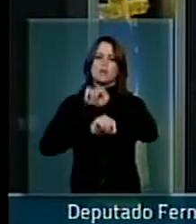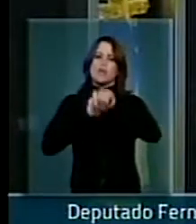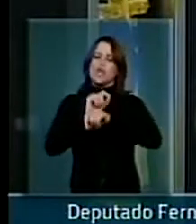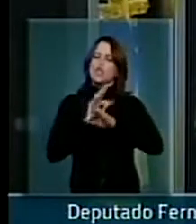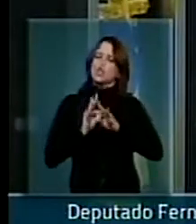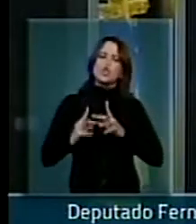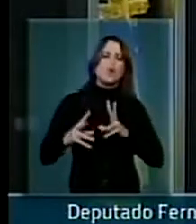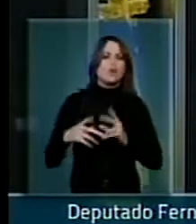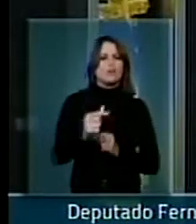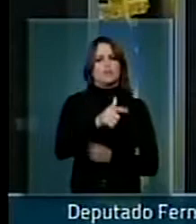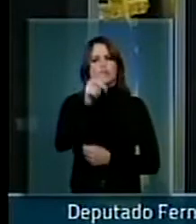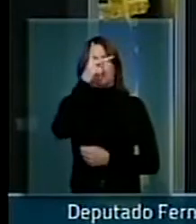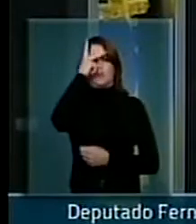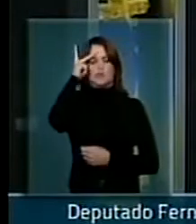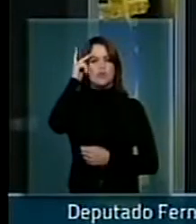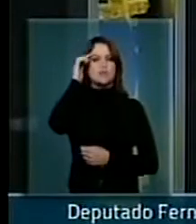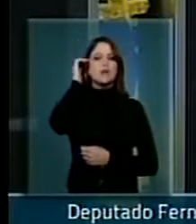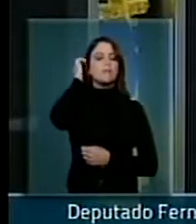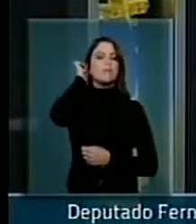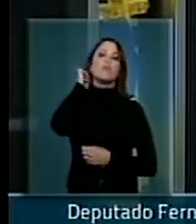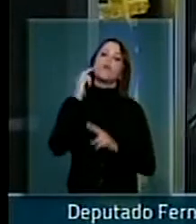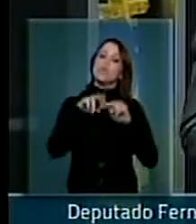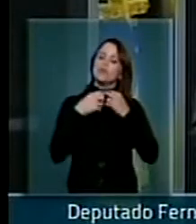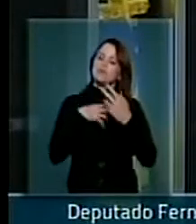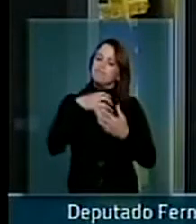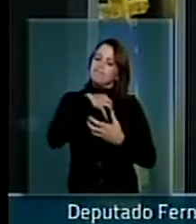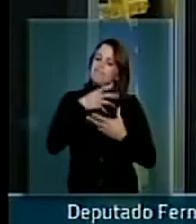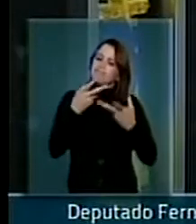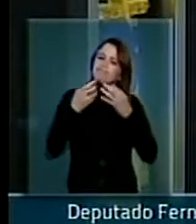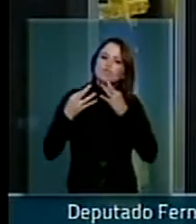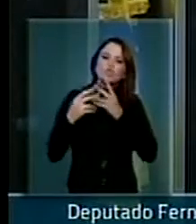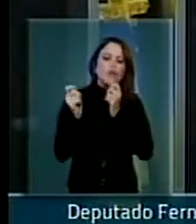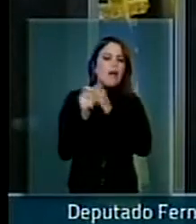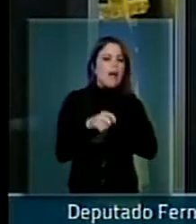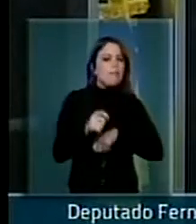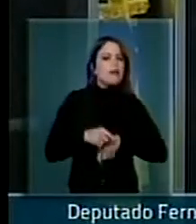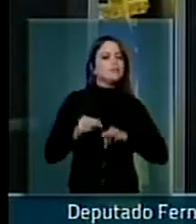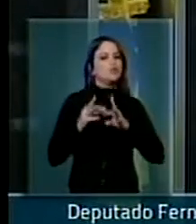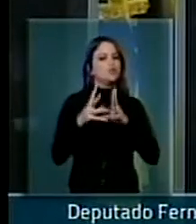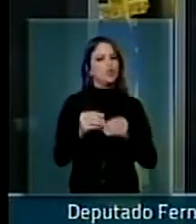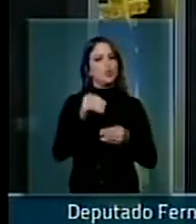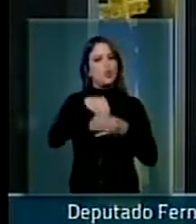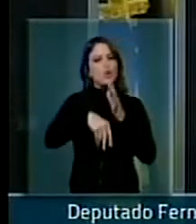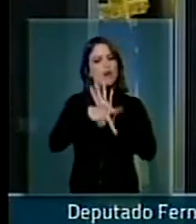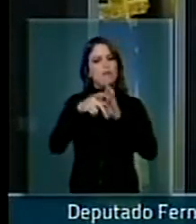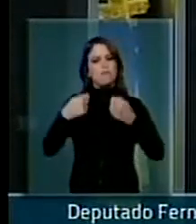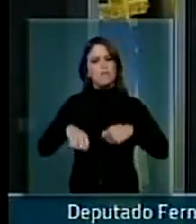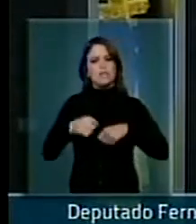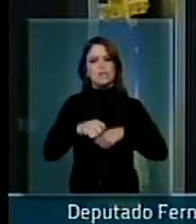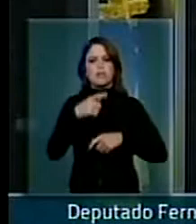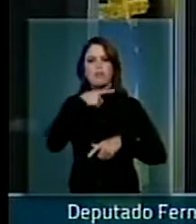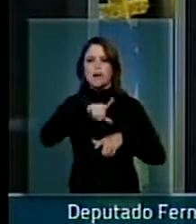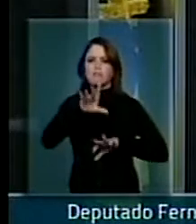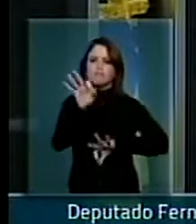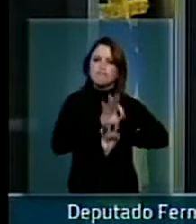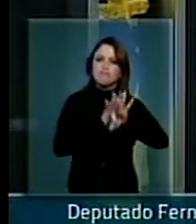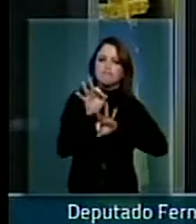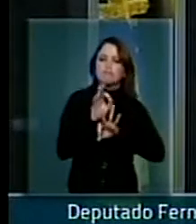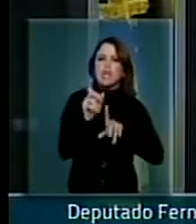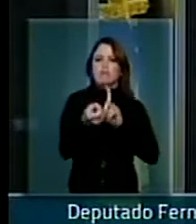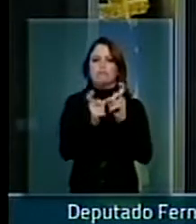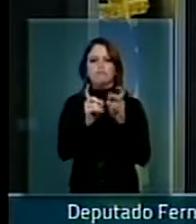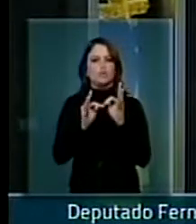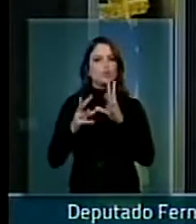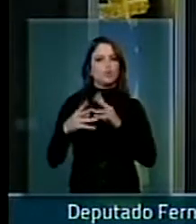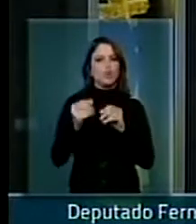a todos. Por isso, ela tem a sensibilidade, a capacidade necessária para elaborar e gerenciar um